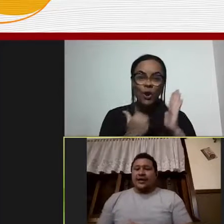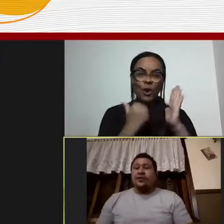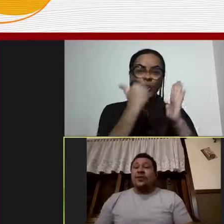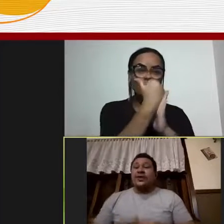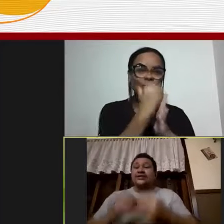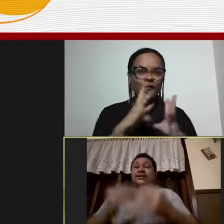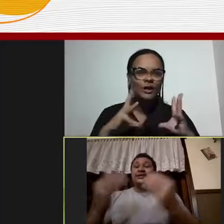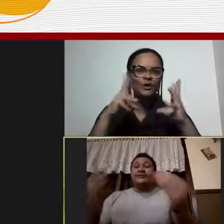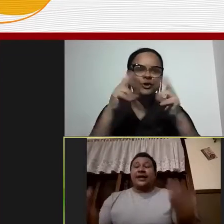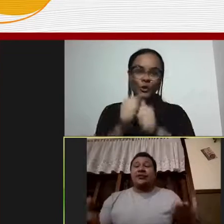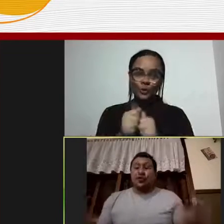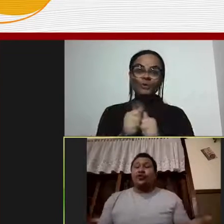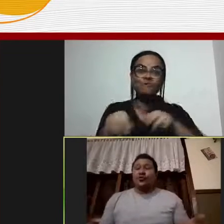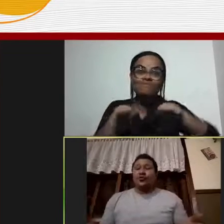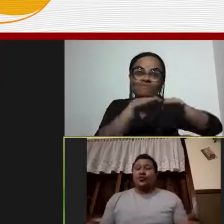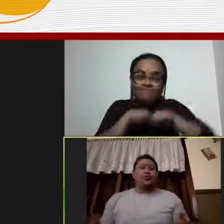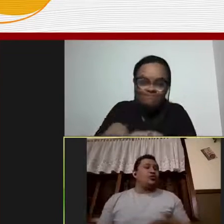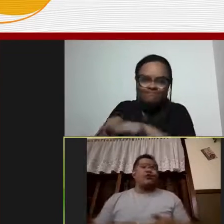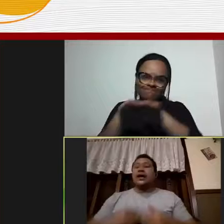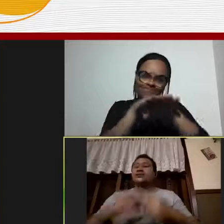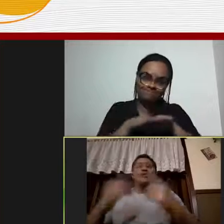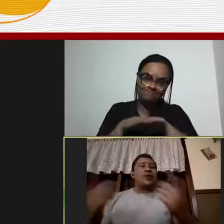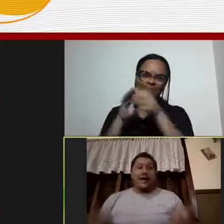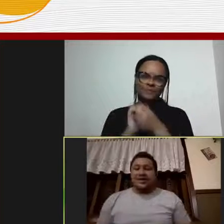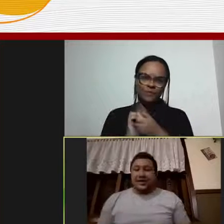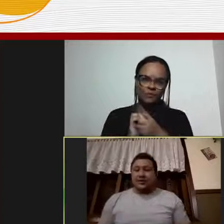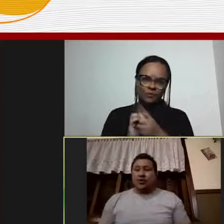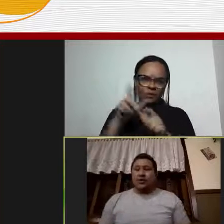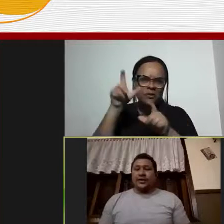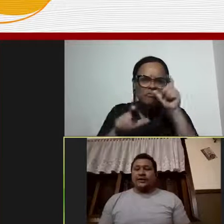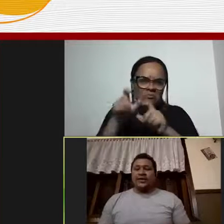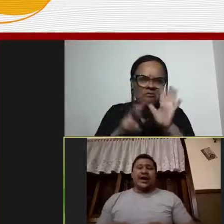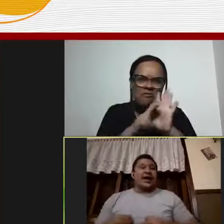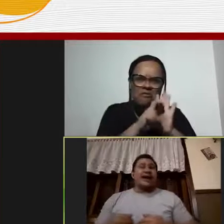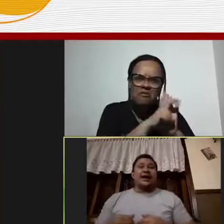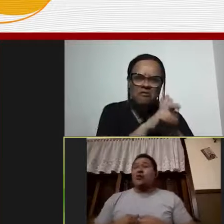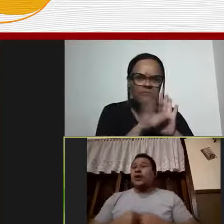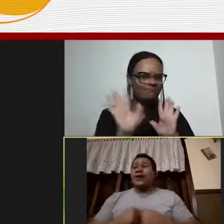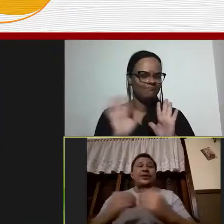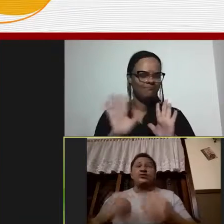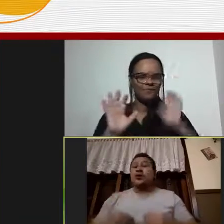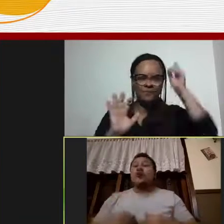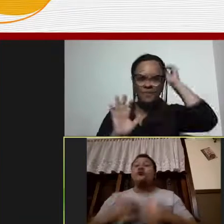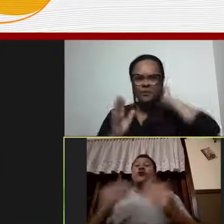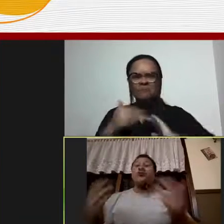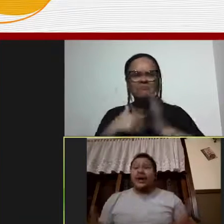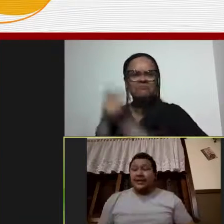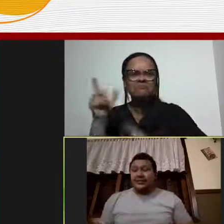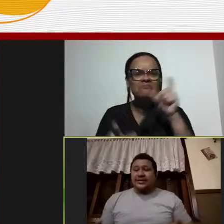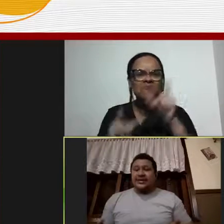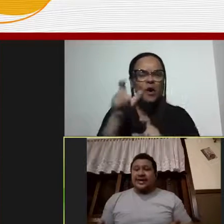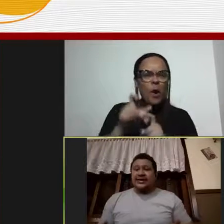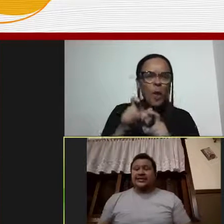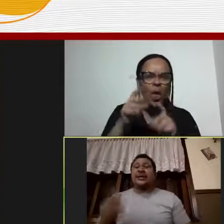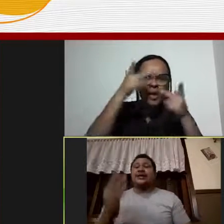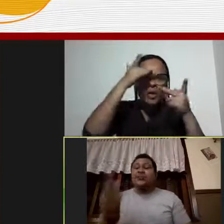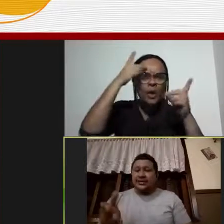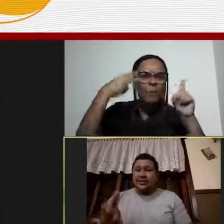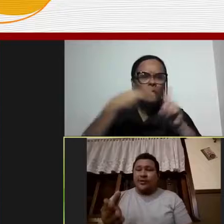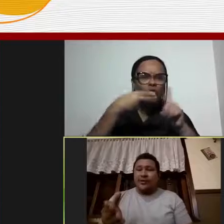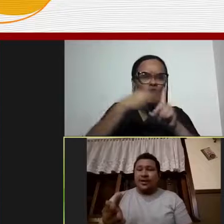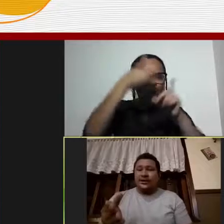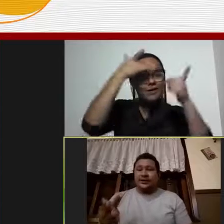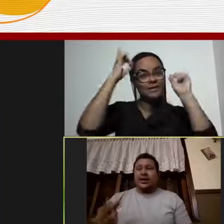lugar. E quando a gente fala todo mundo, não é só uma cadeira de rodas, é qualquer pessoa com qualquer deficiência